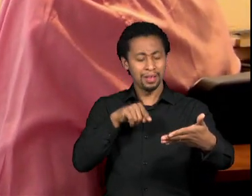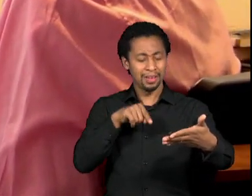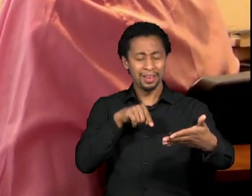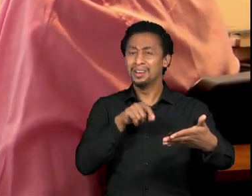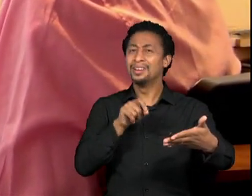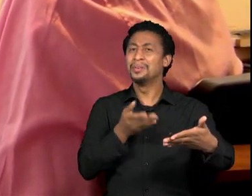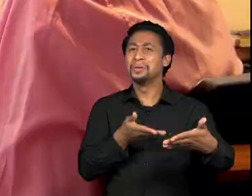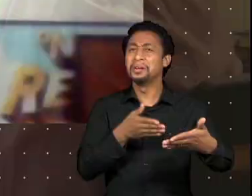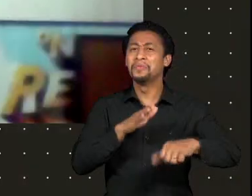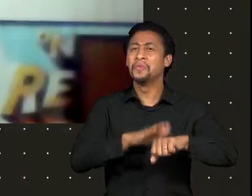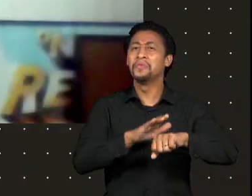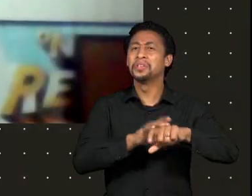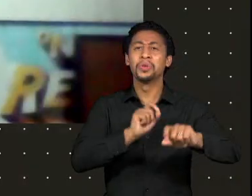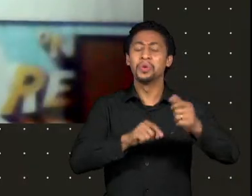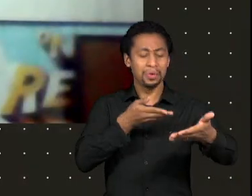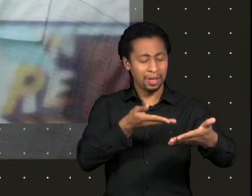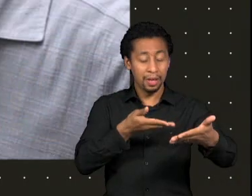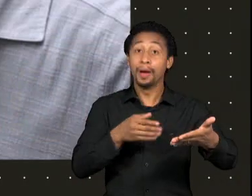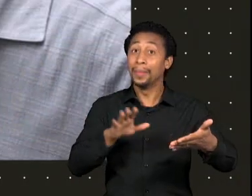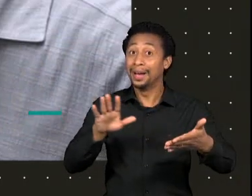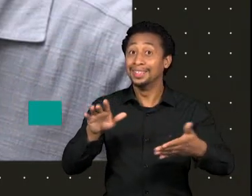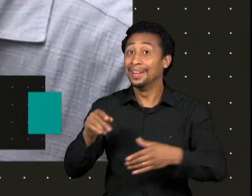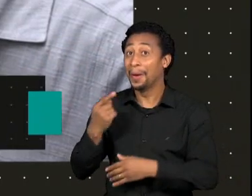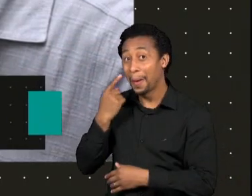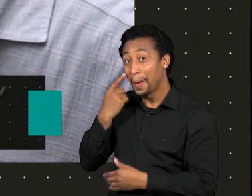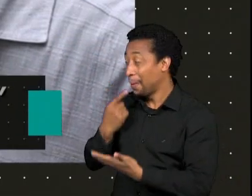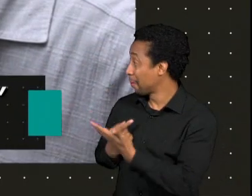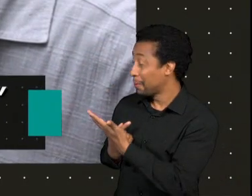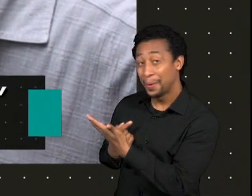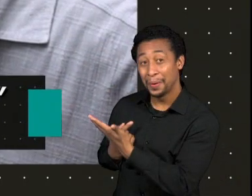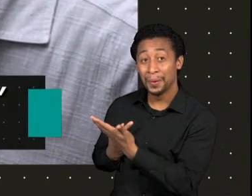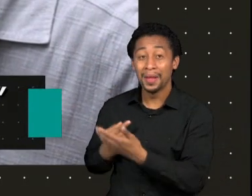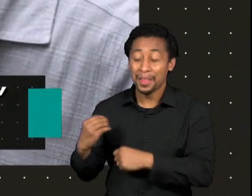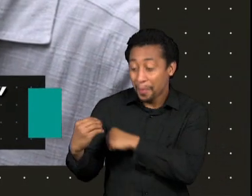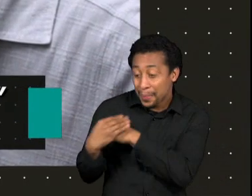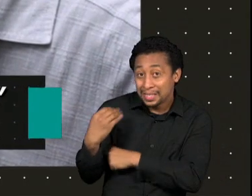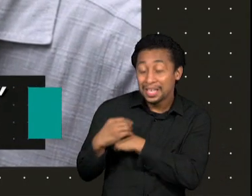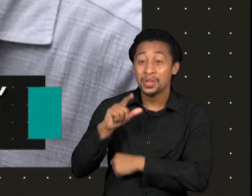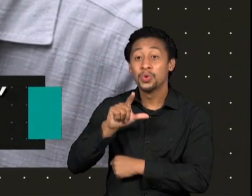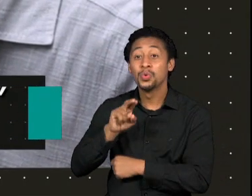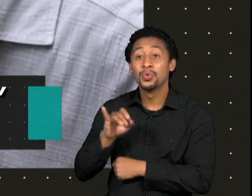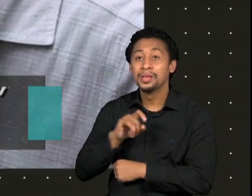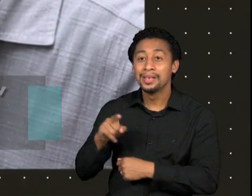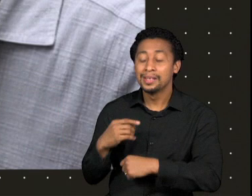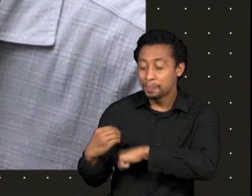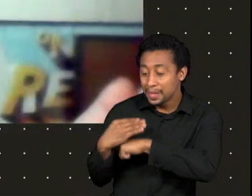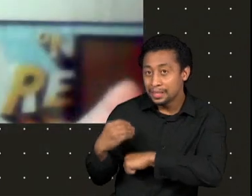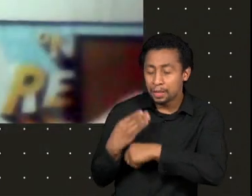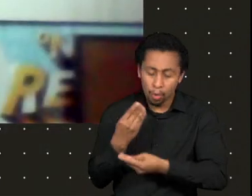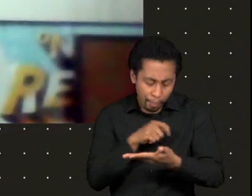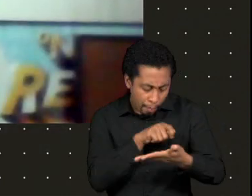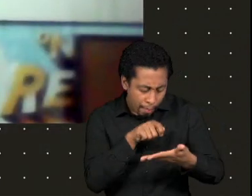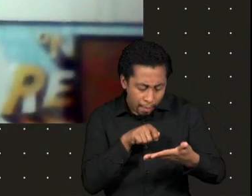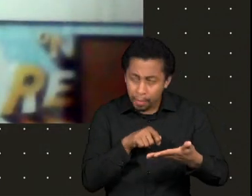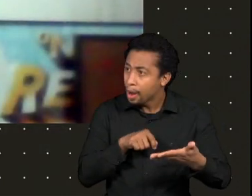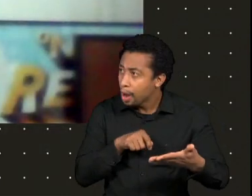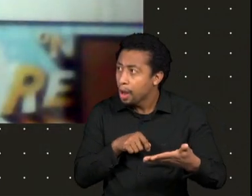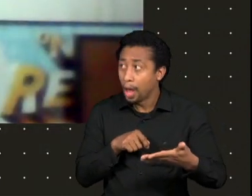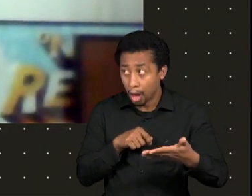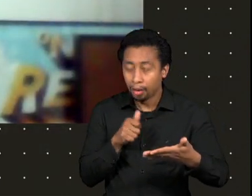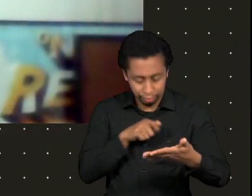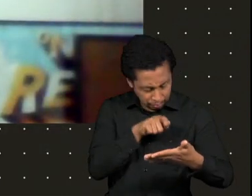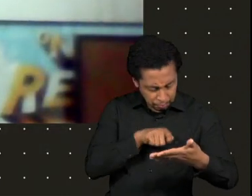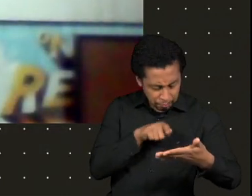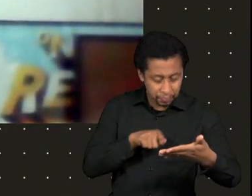O que eu faço com isso? Aí o Bigode veio me ensinando, a gente ia filmando e me ensinando como preencher uma ficha de continuidade. E o